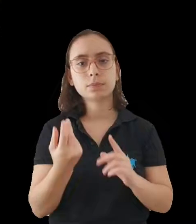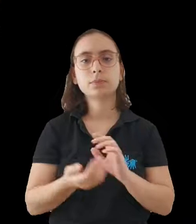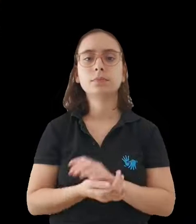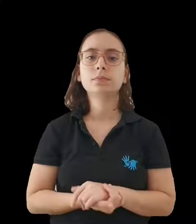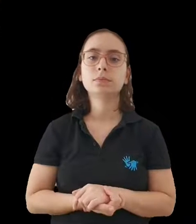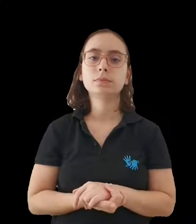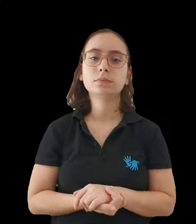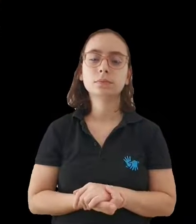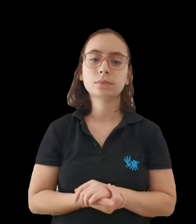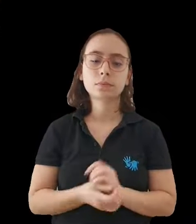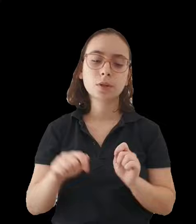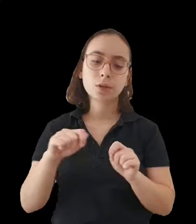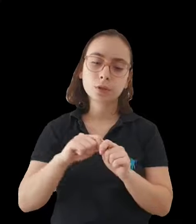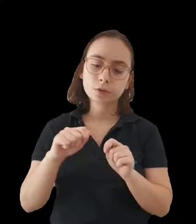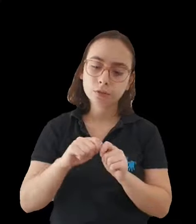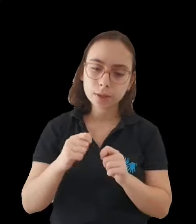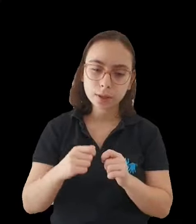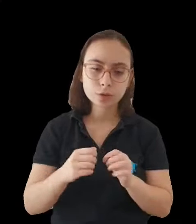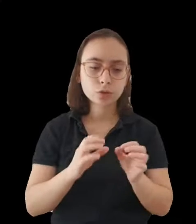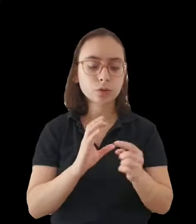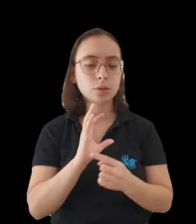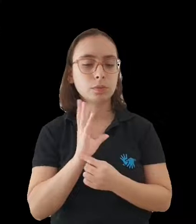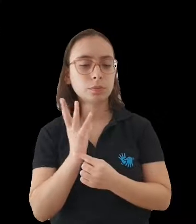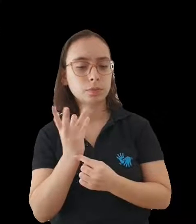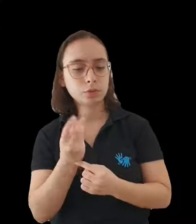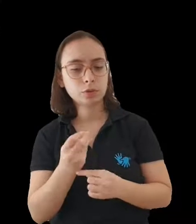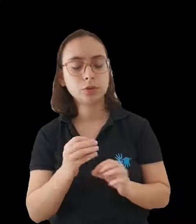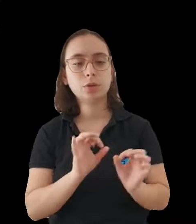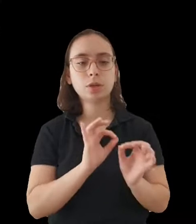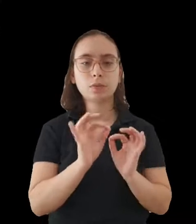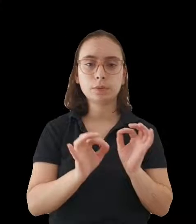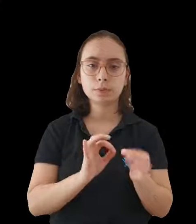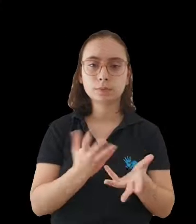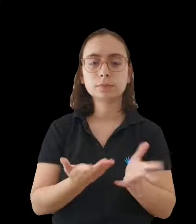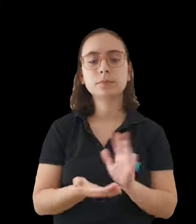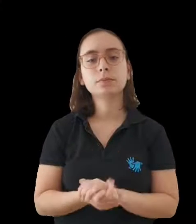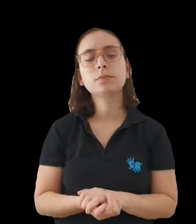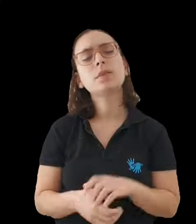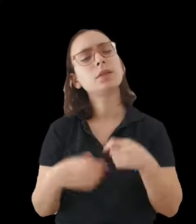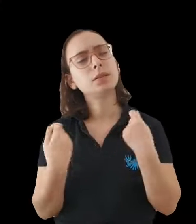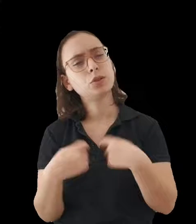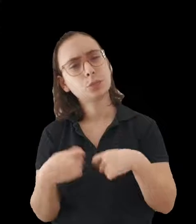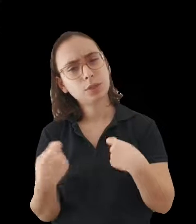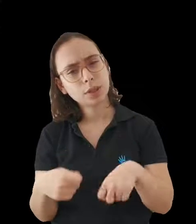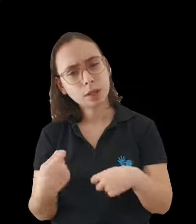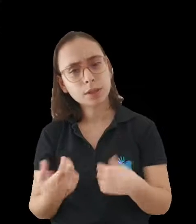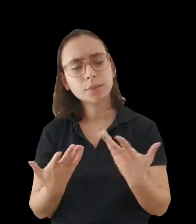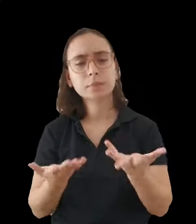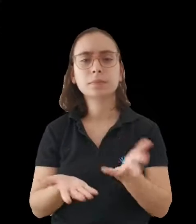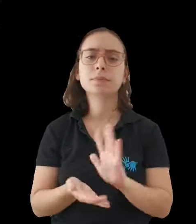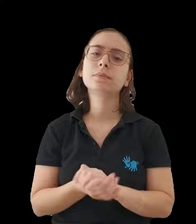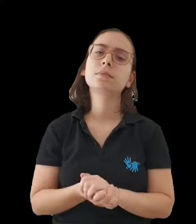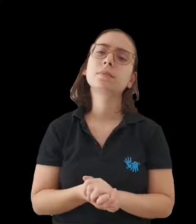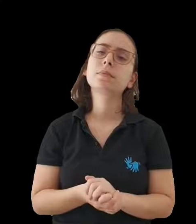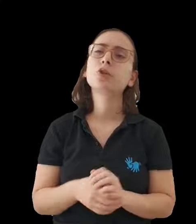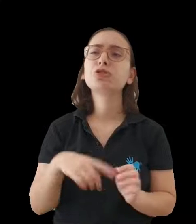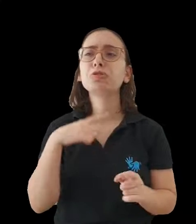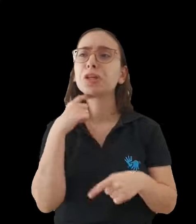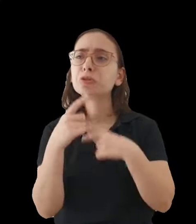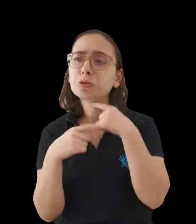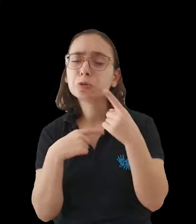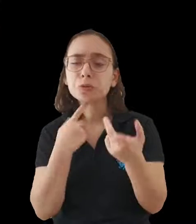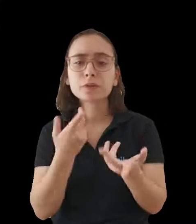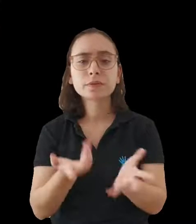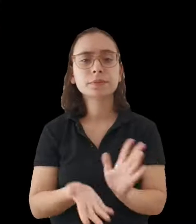confecção dos materiais, estou na produção com a Milena também. Então, o que vocês precisarem, que tiver de dúvida,